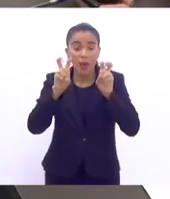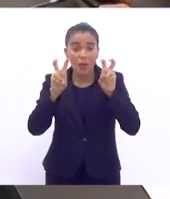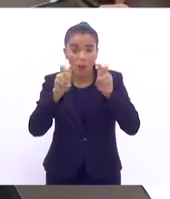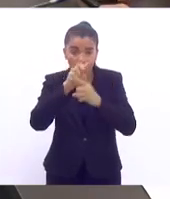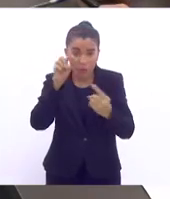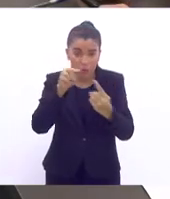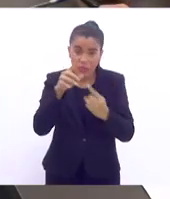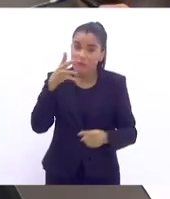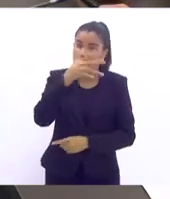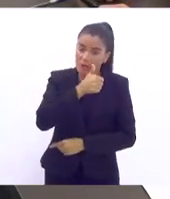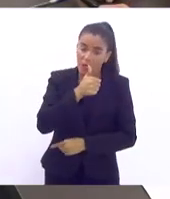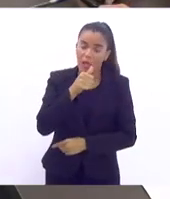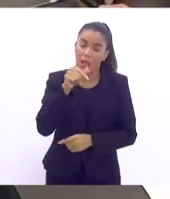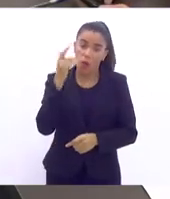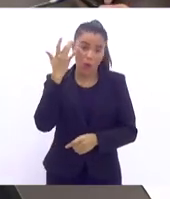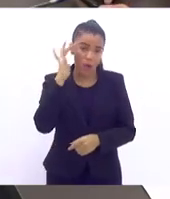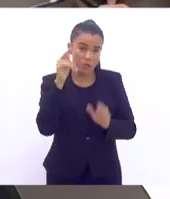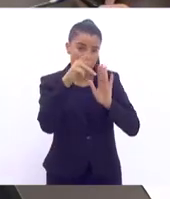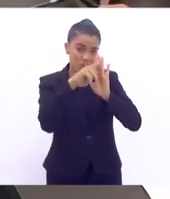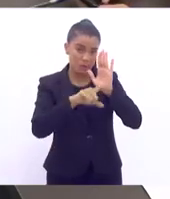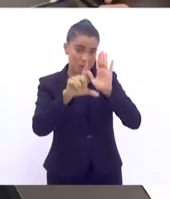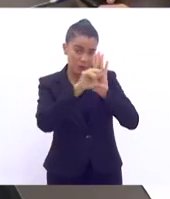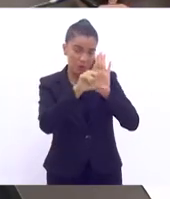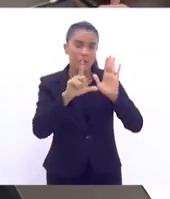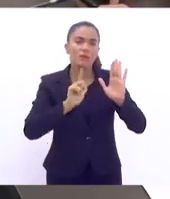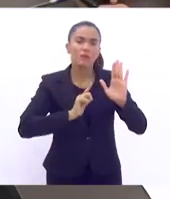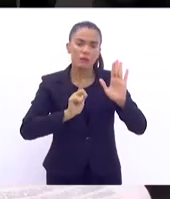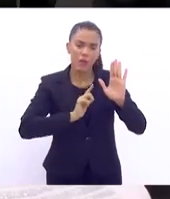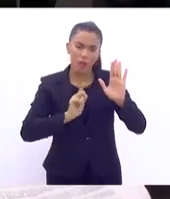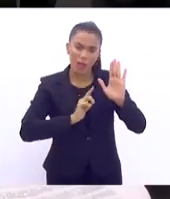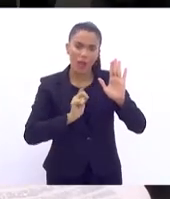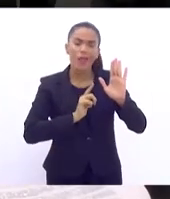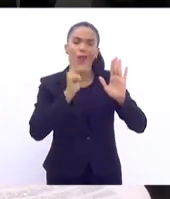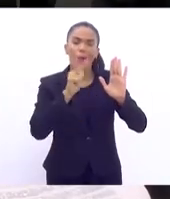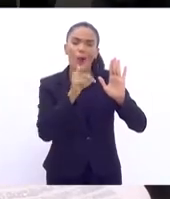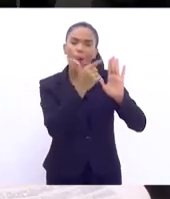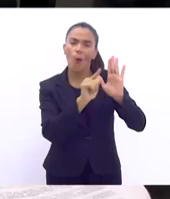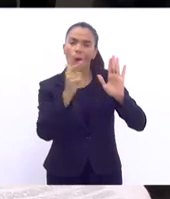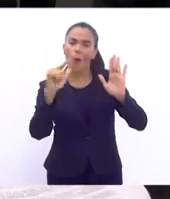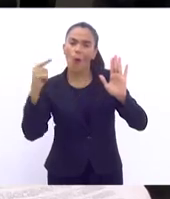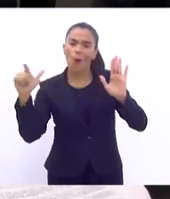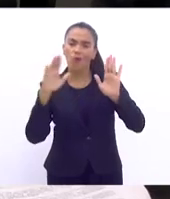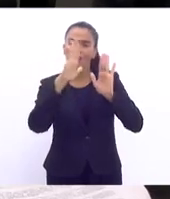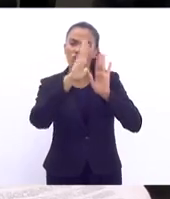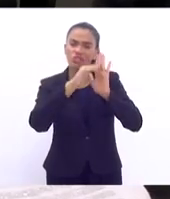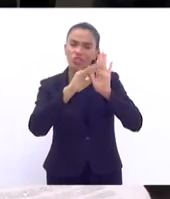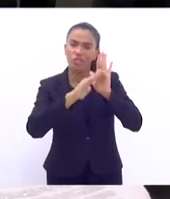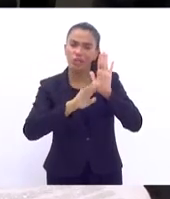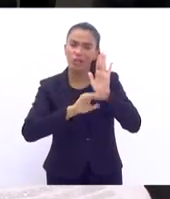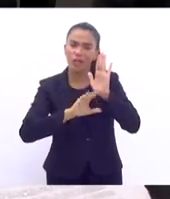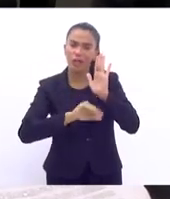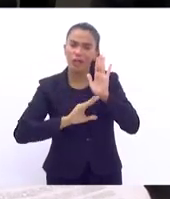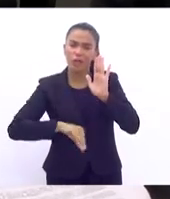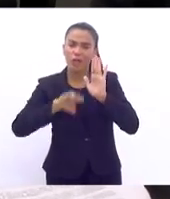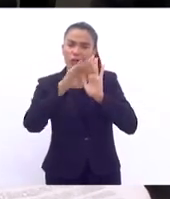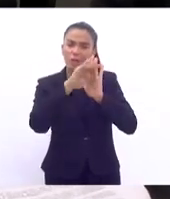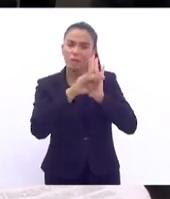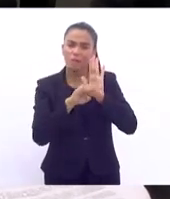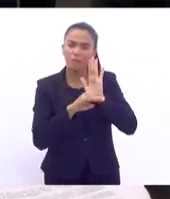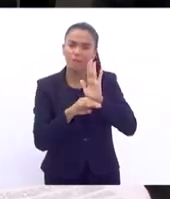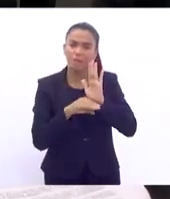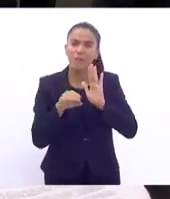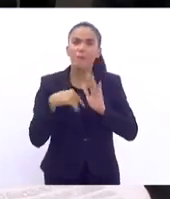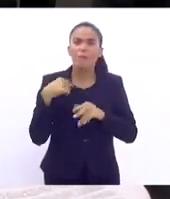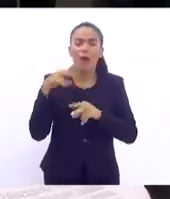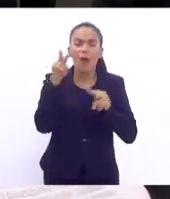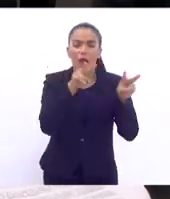retirado está como os outros que também foram retirados da pauta para observação